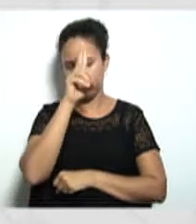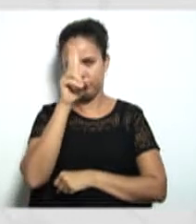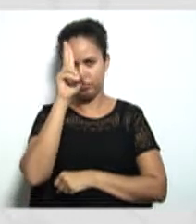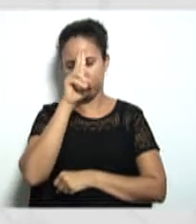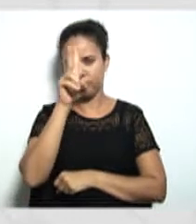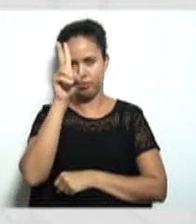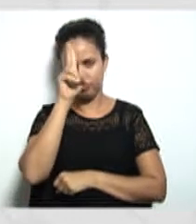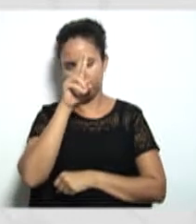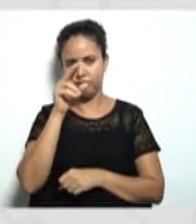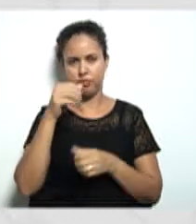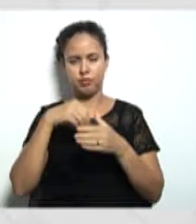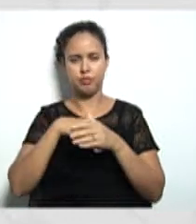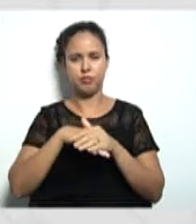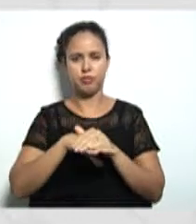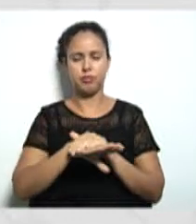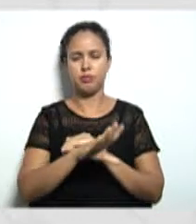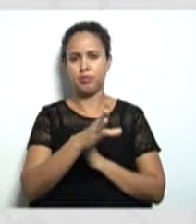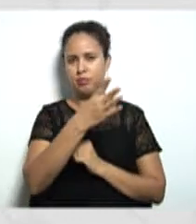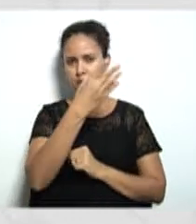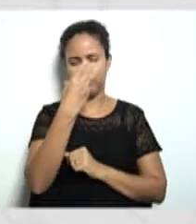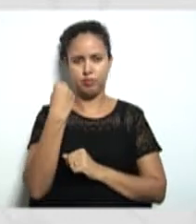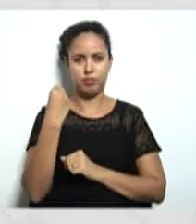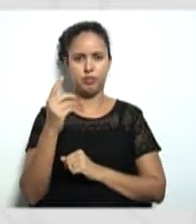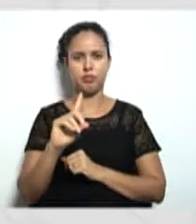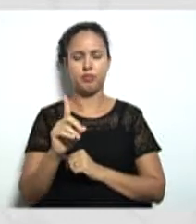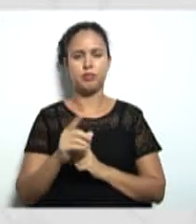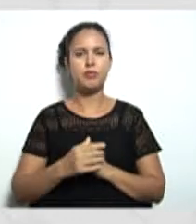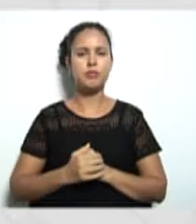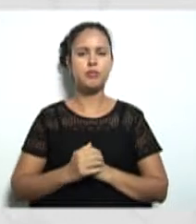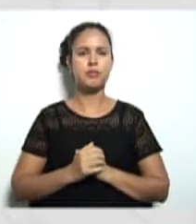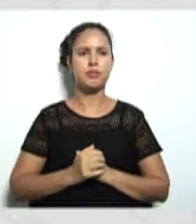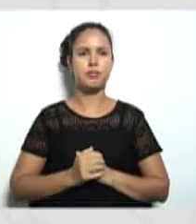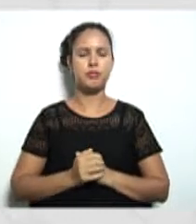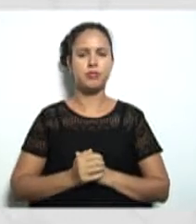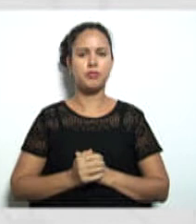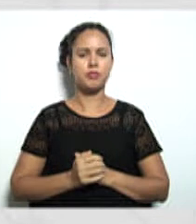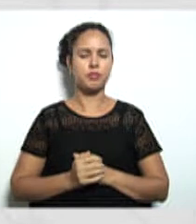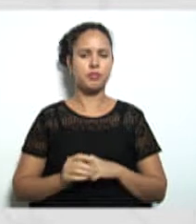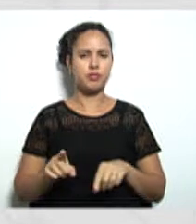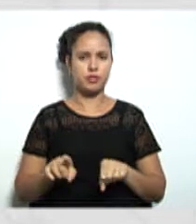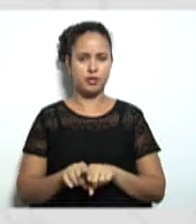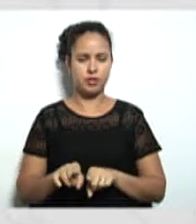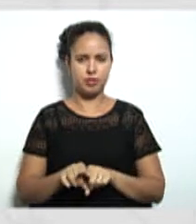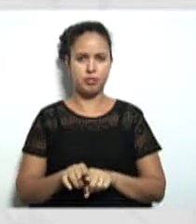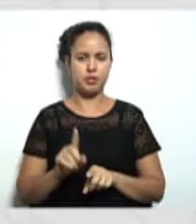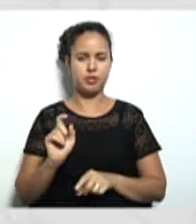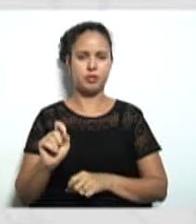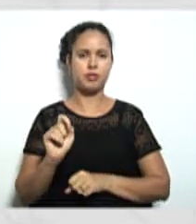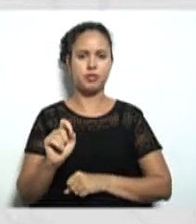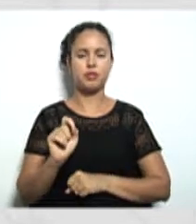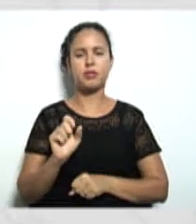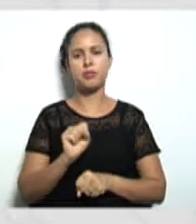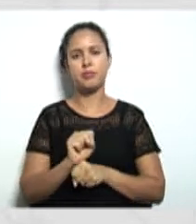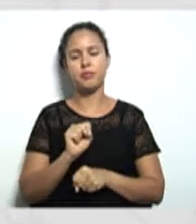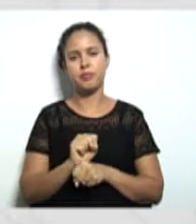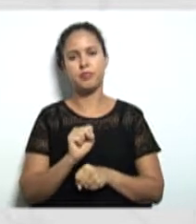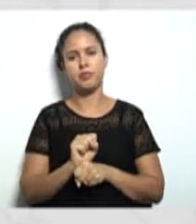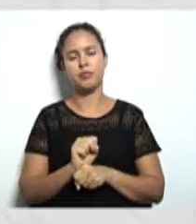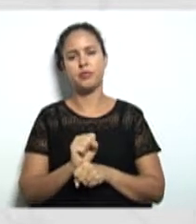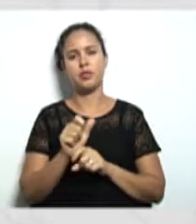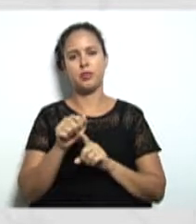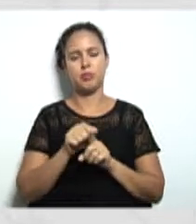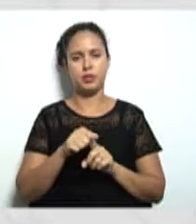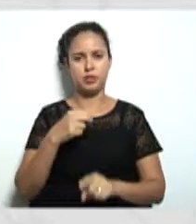reforçado. coração de vocês e não Exatamente. esquecessem jamais. E que a gente espera que lá em novembro, quando a gente tiver